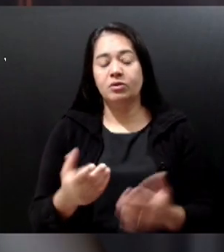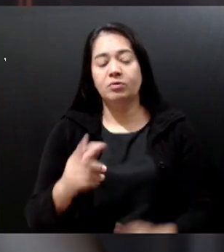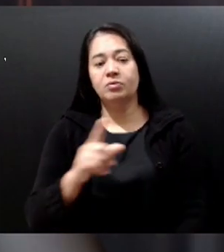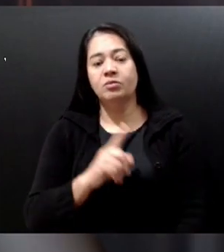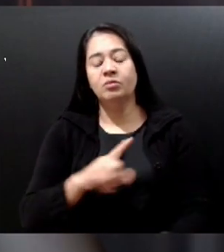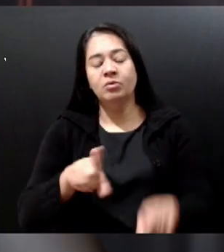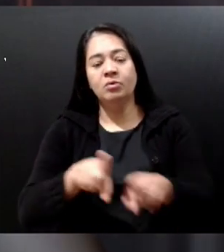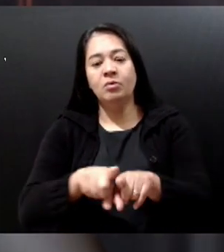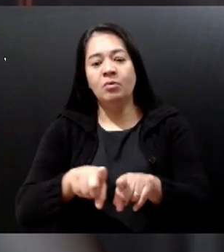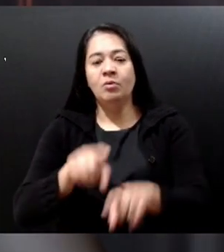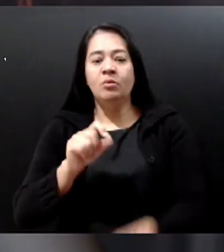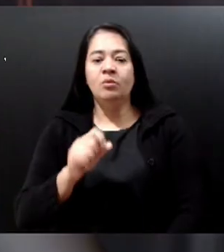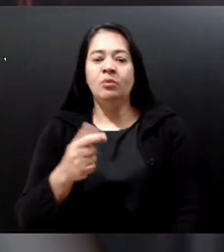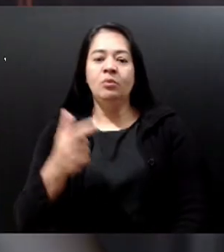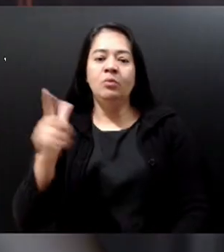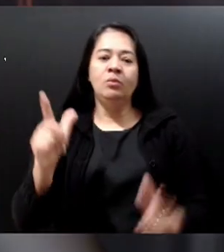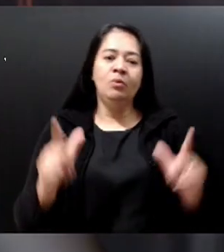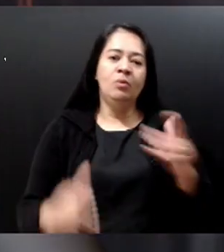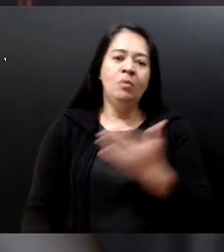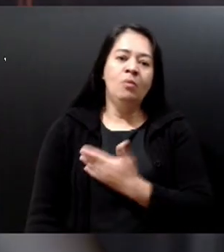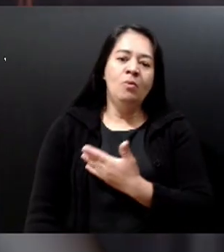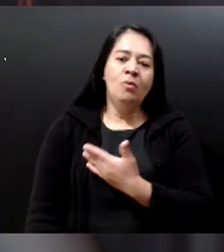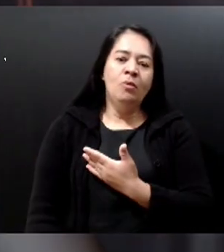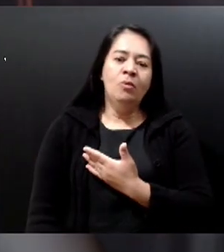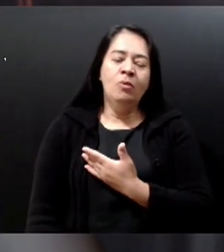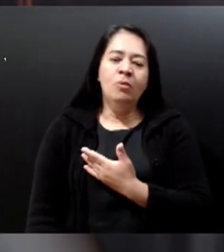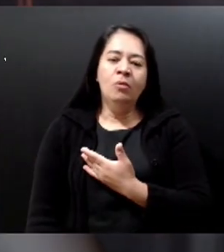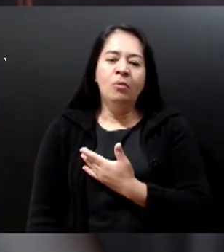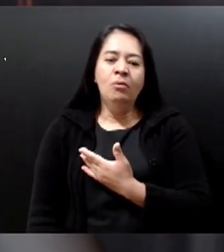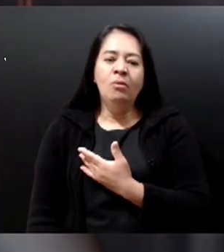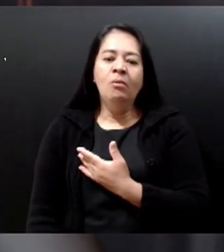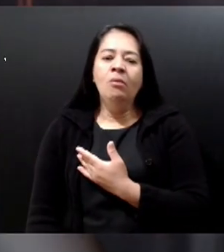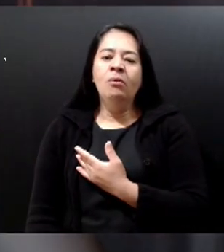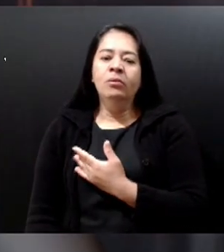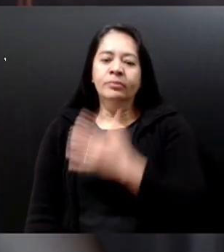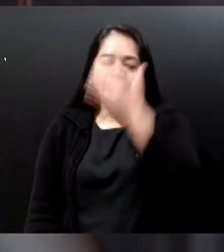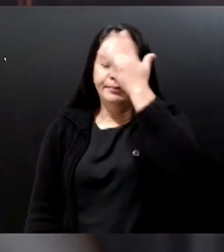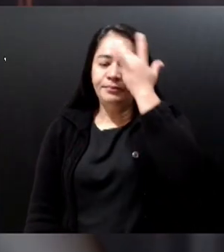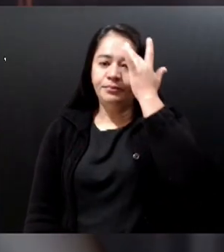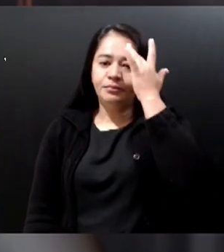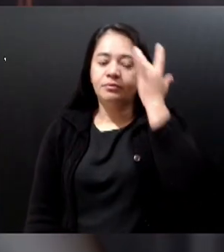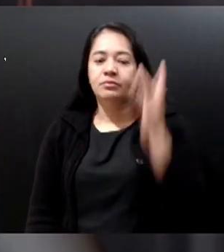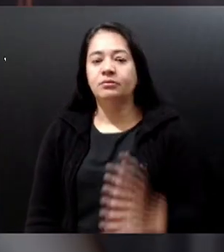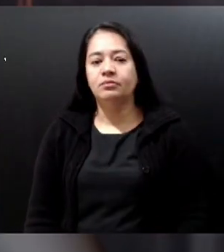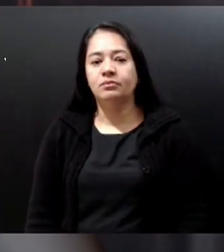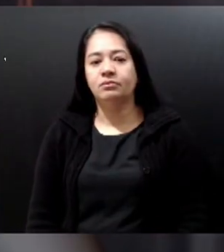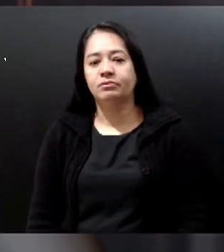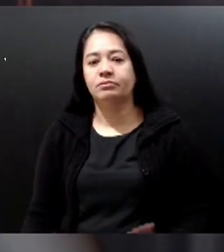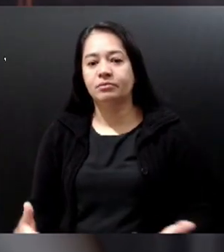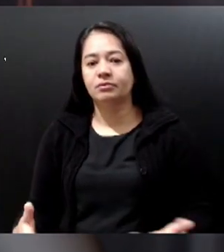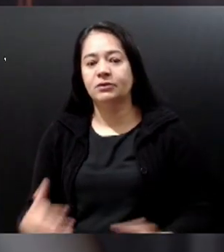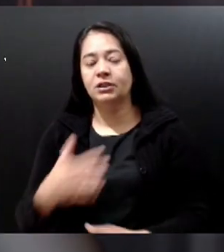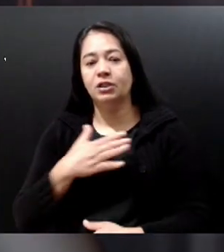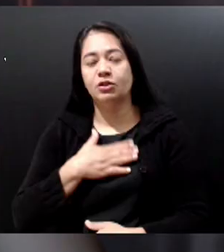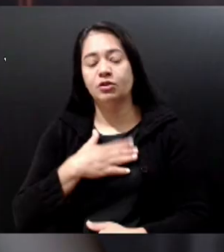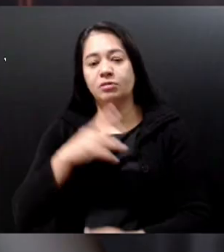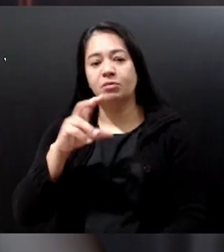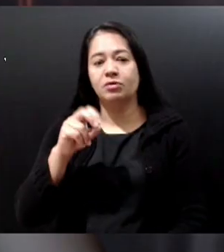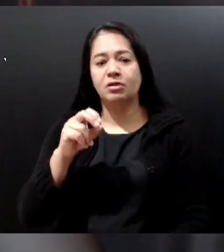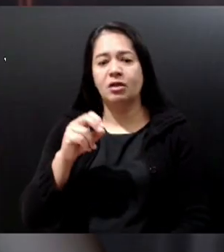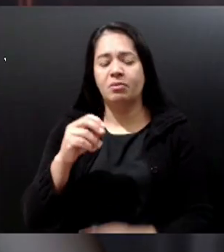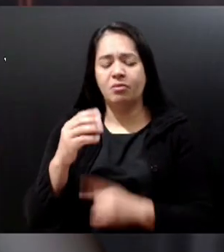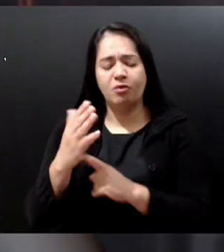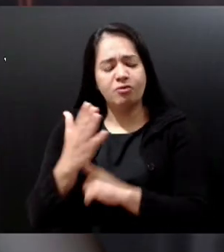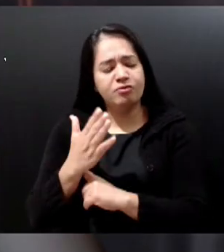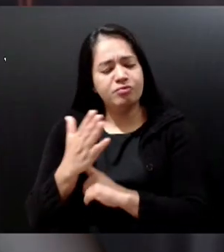outros colegas trazendo outras situações, pessoas ao meu redor dizendo: "Bom, mas os meus avós fizeram tanto por mim,